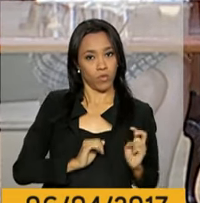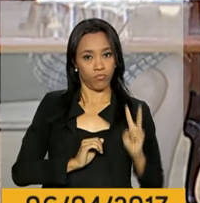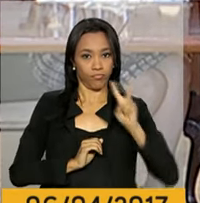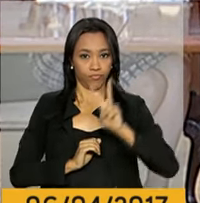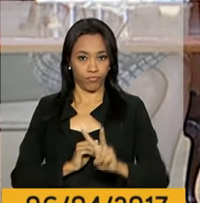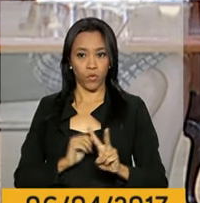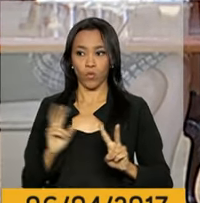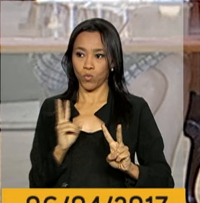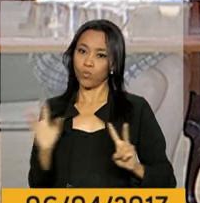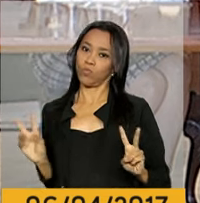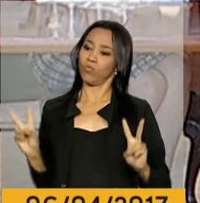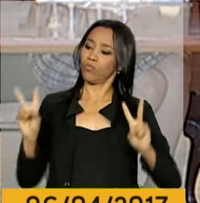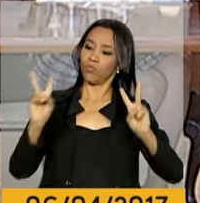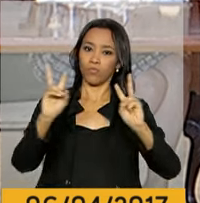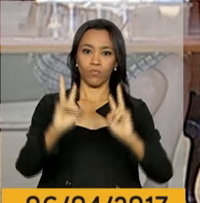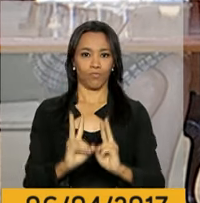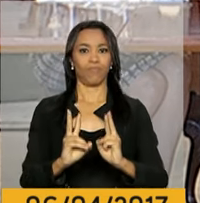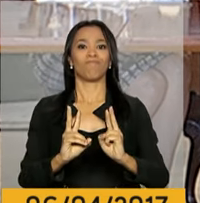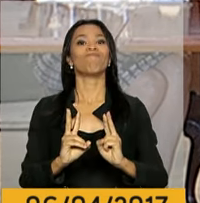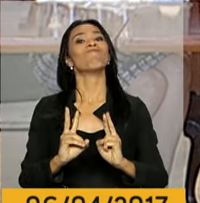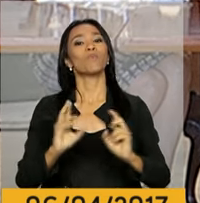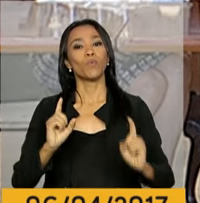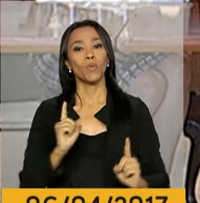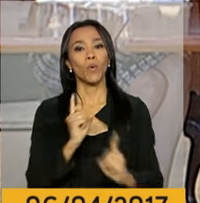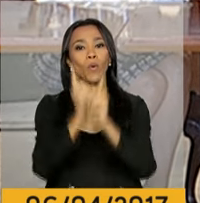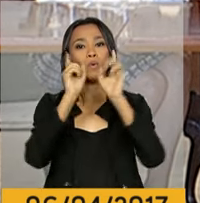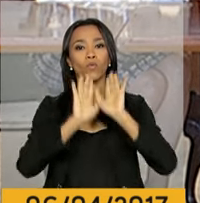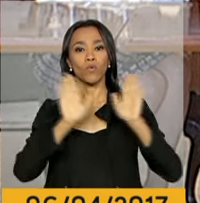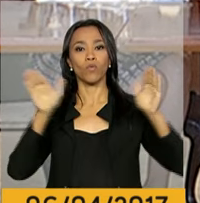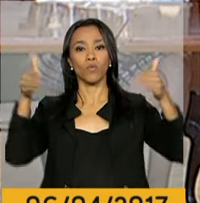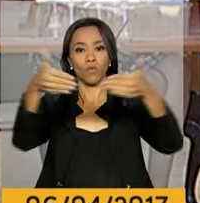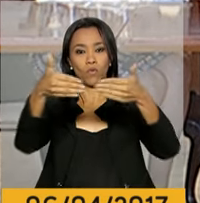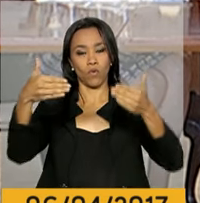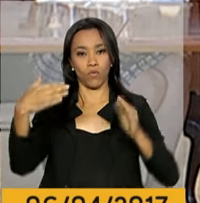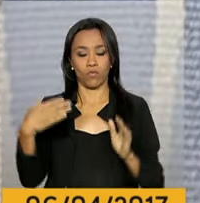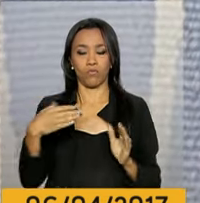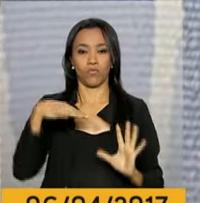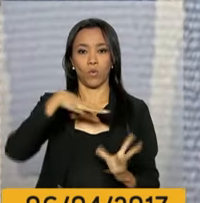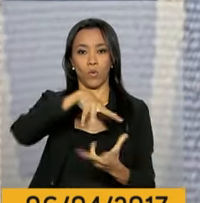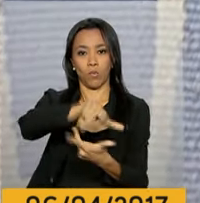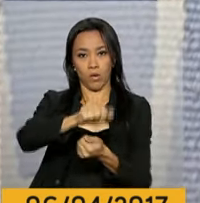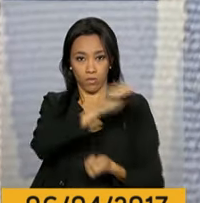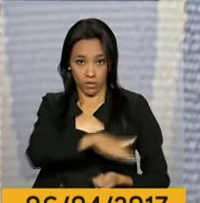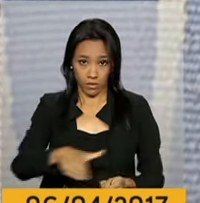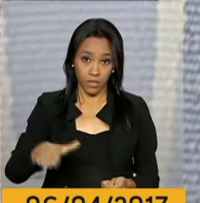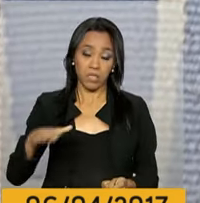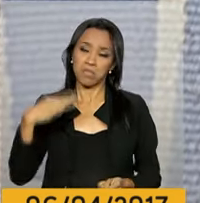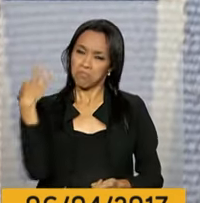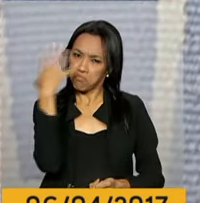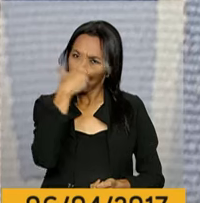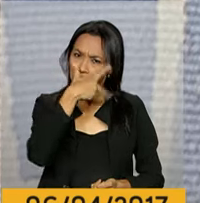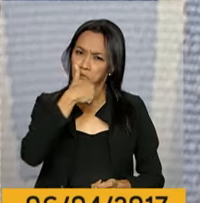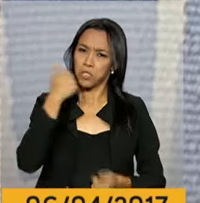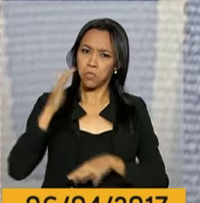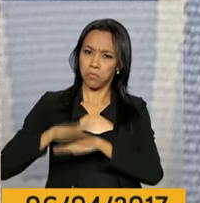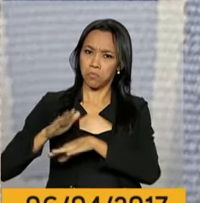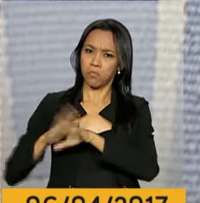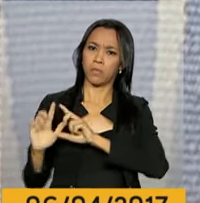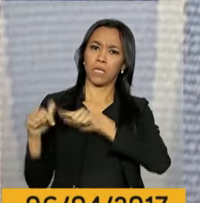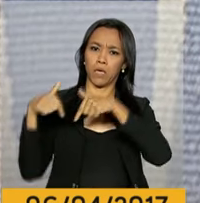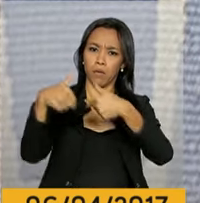majestades do encontro do Foro Global da Criança, bela iniciativa da família